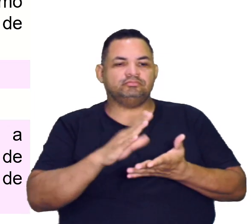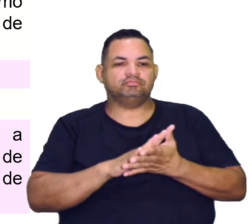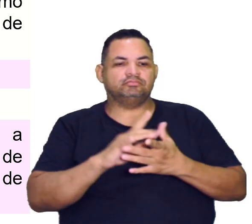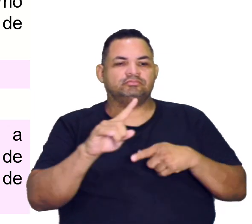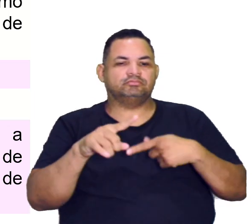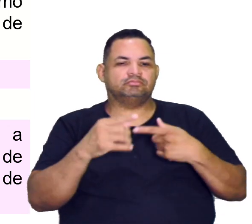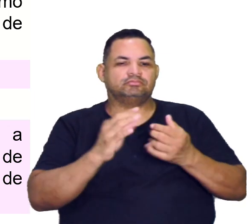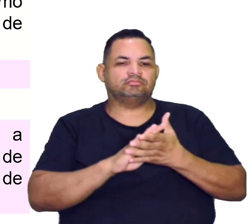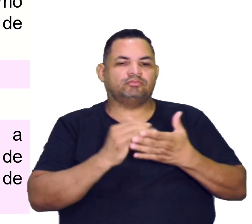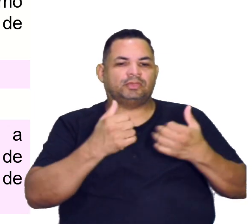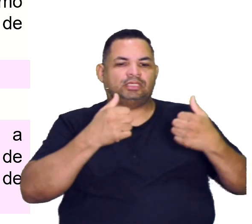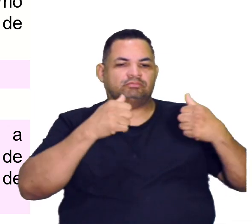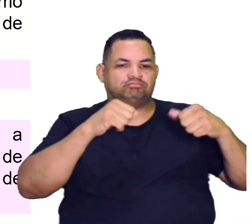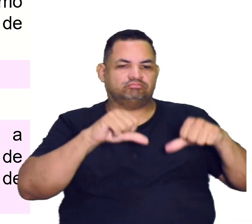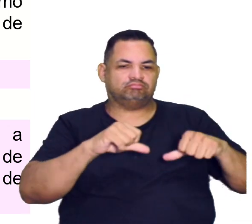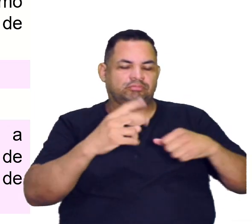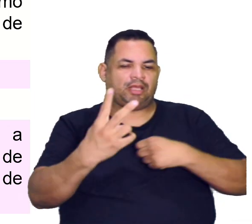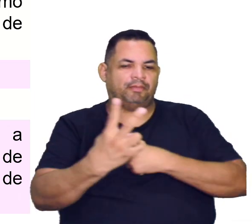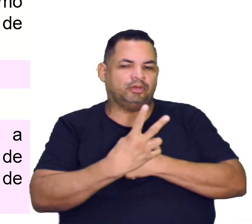logo baixar sua imunidade.